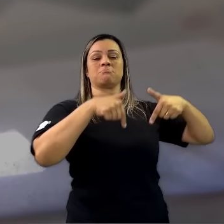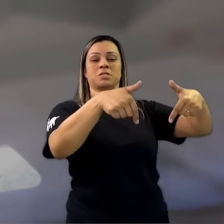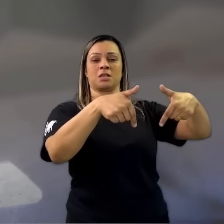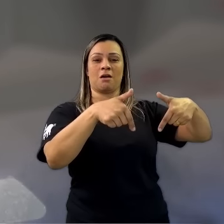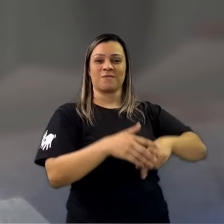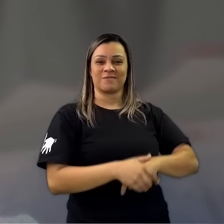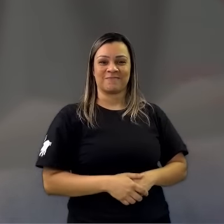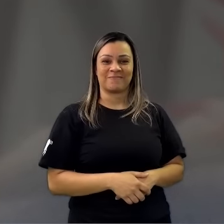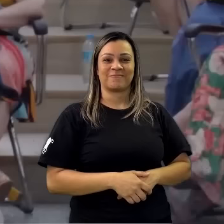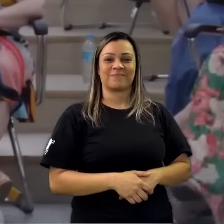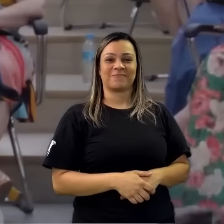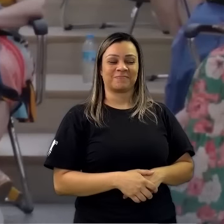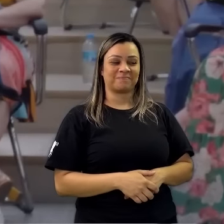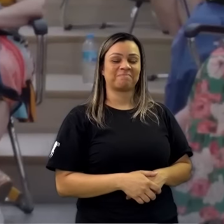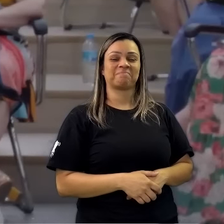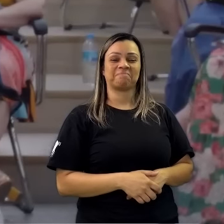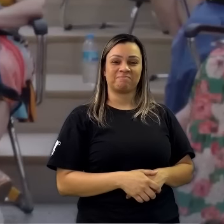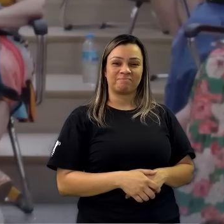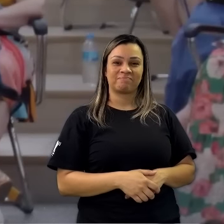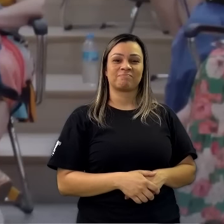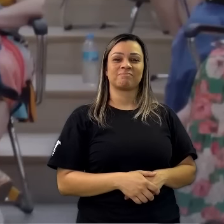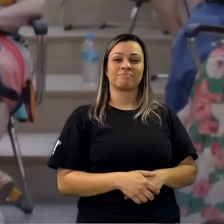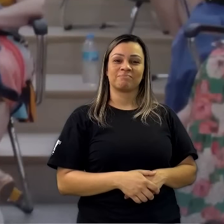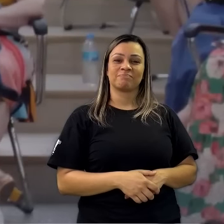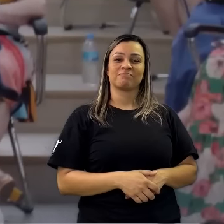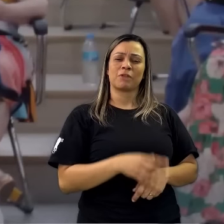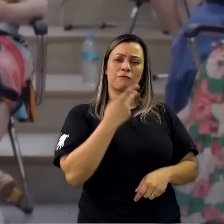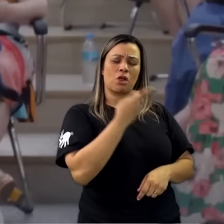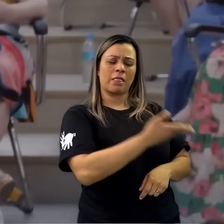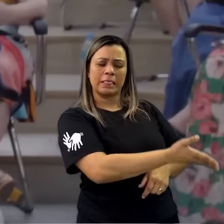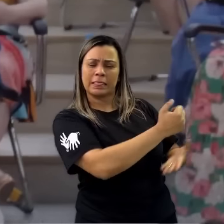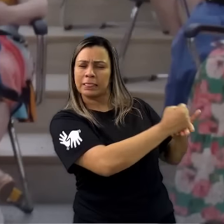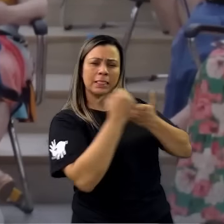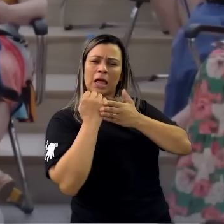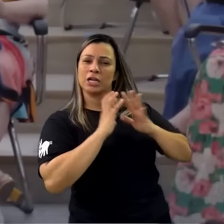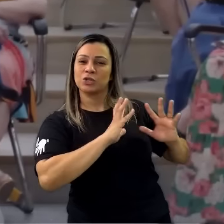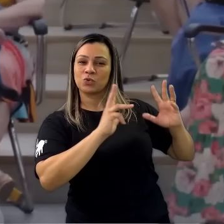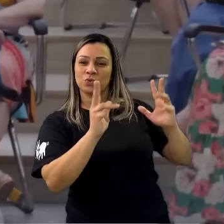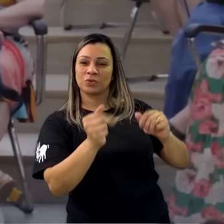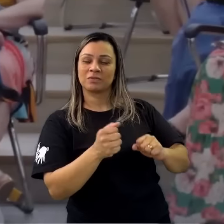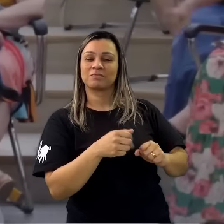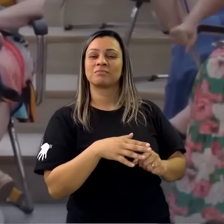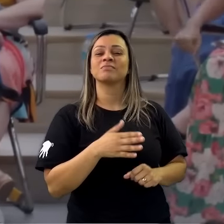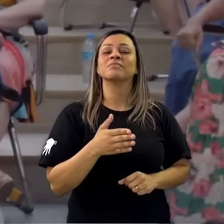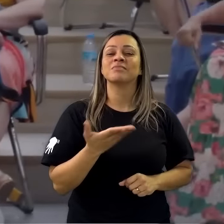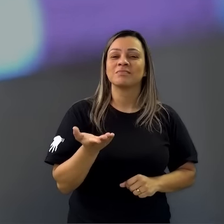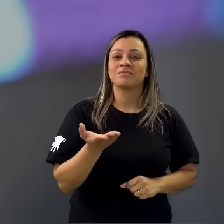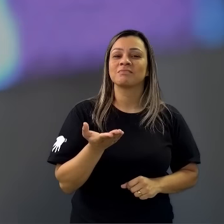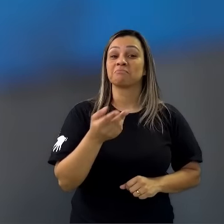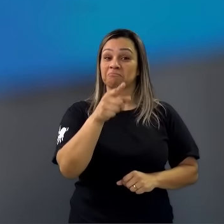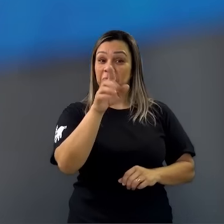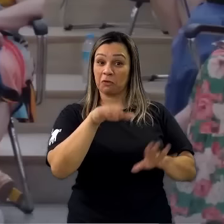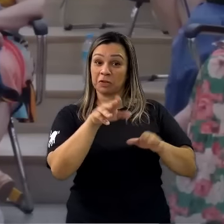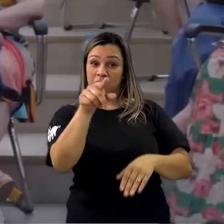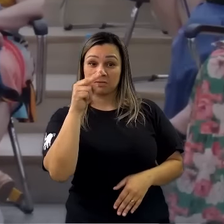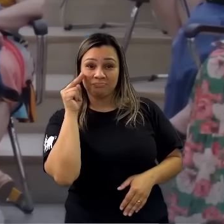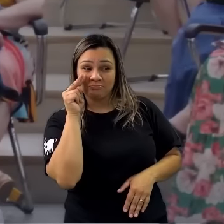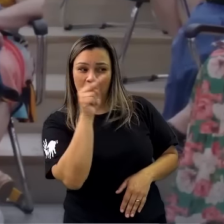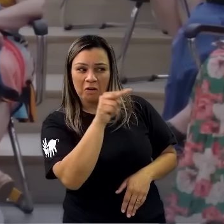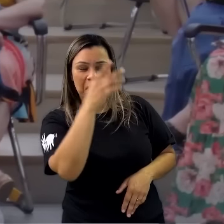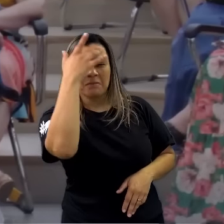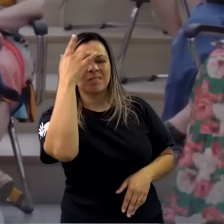show Se eu fosse você eu dava um glória melhor do que esse que você deu aquele irmão que talvez a gente olha e não dá nada é